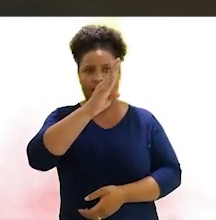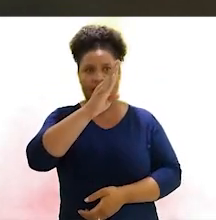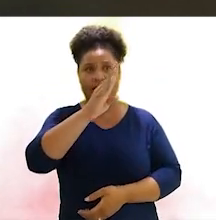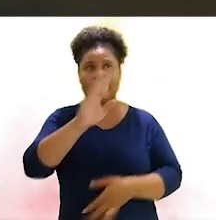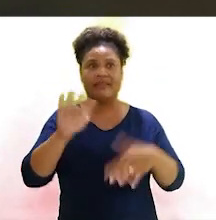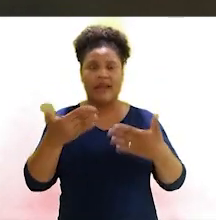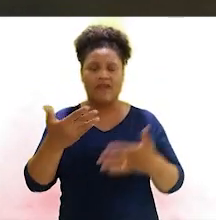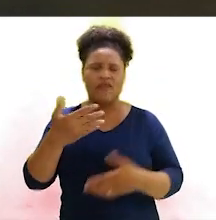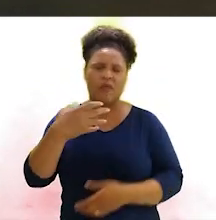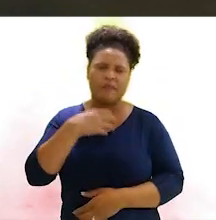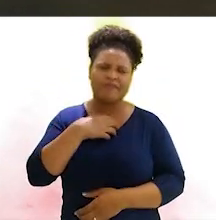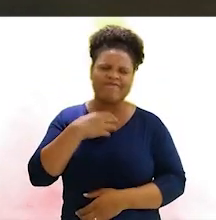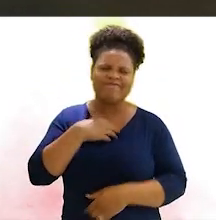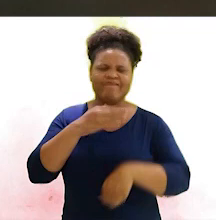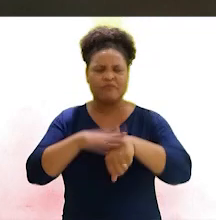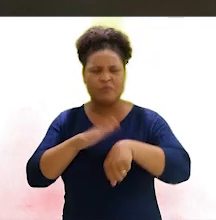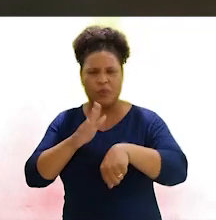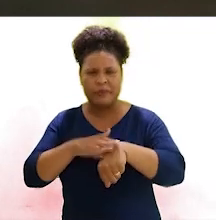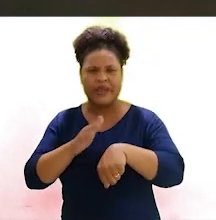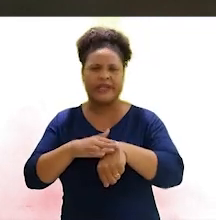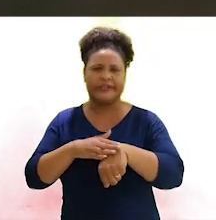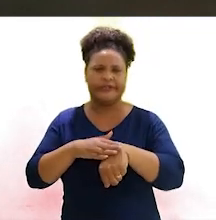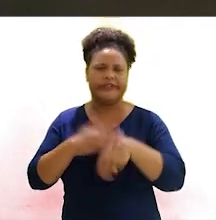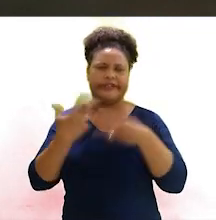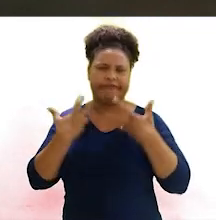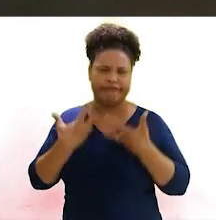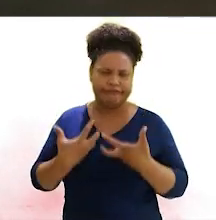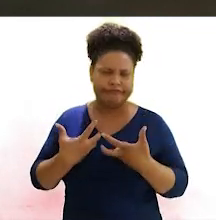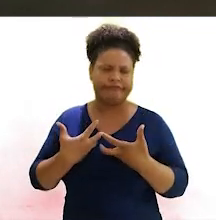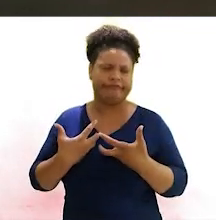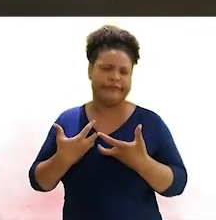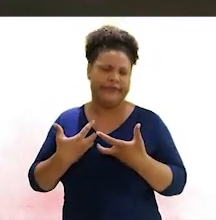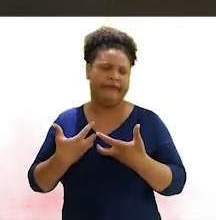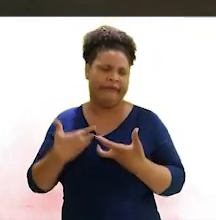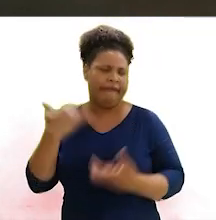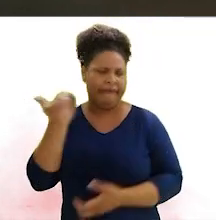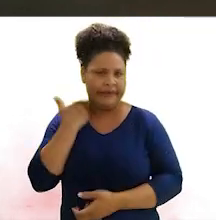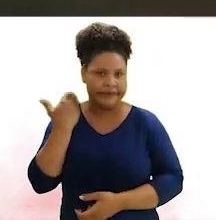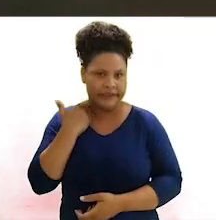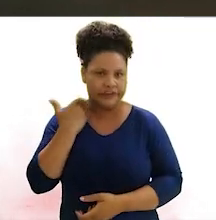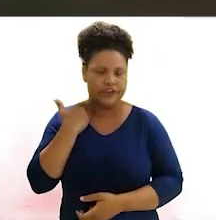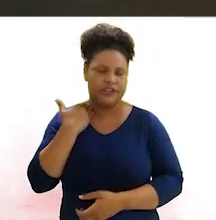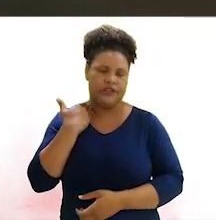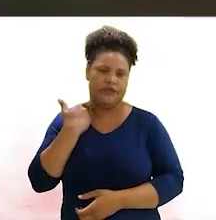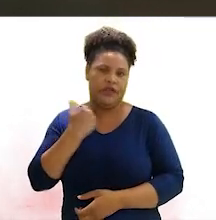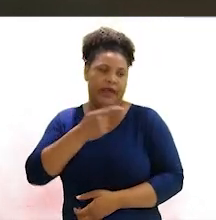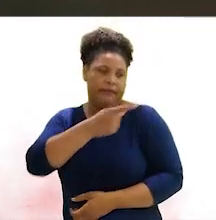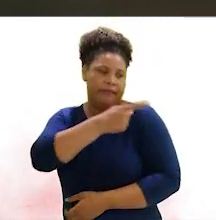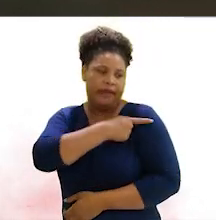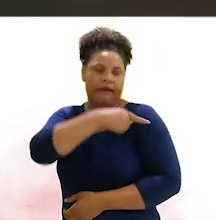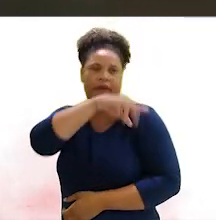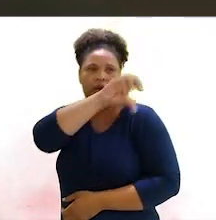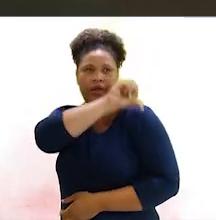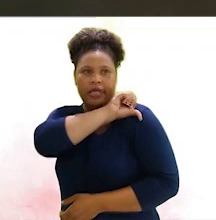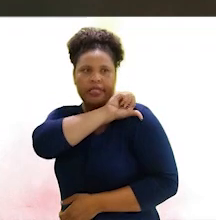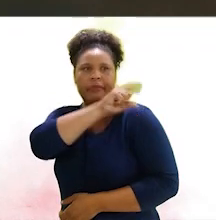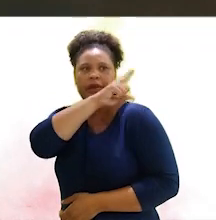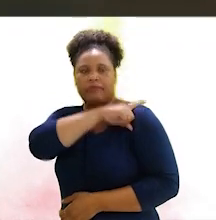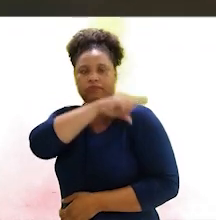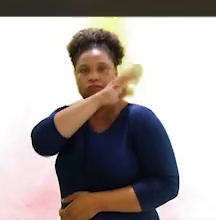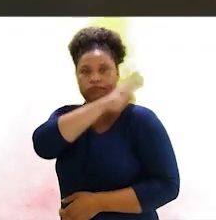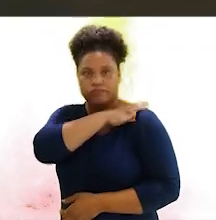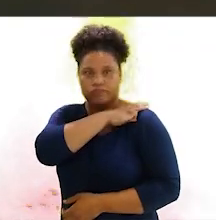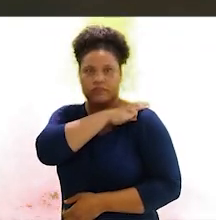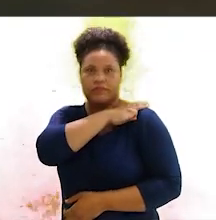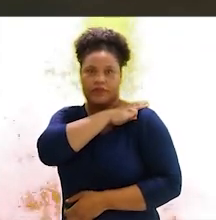foi Foi um momento muito desgastante a minha vida é ensino fundamental ensino médio não eram ambientes que apesar